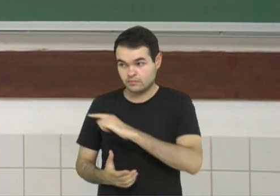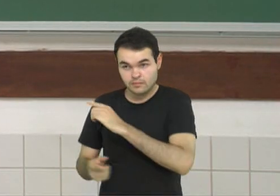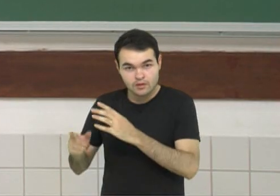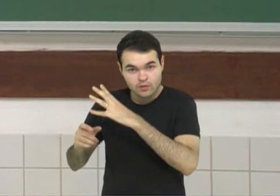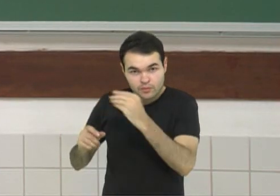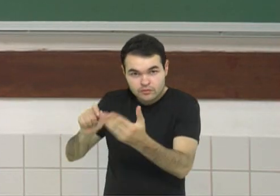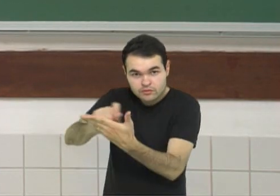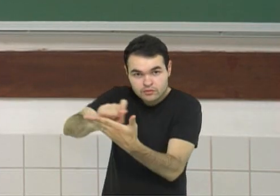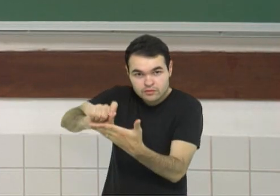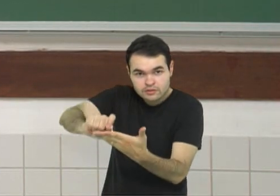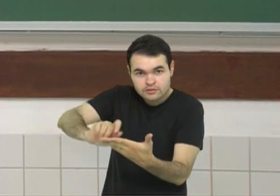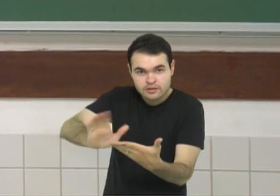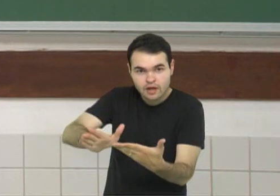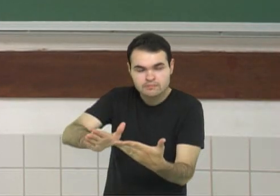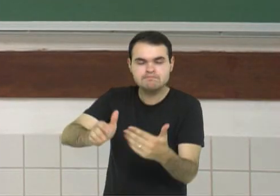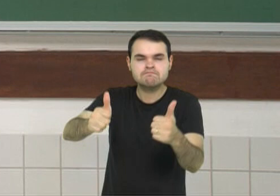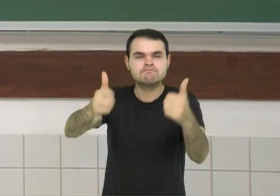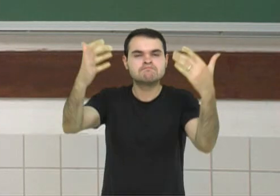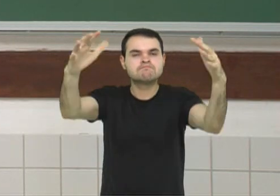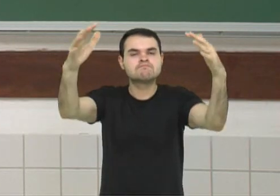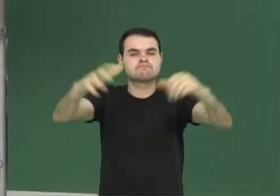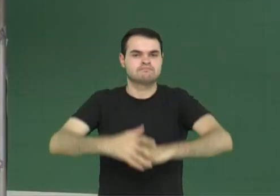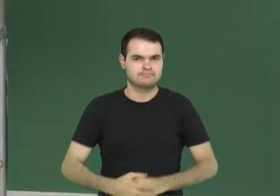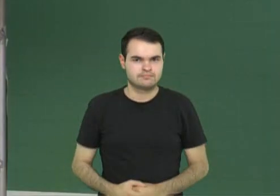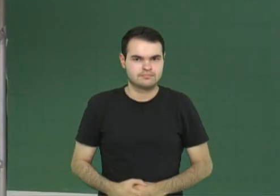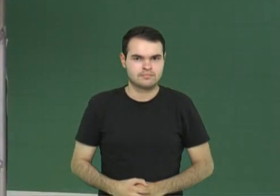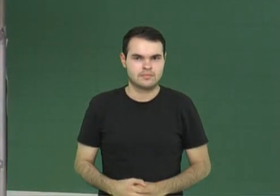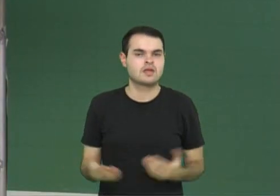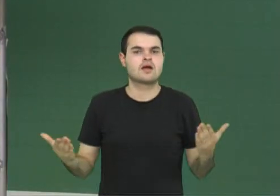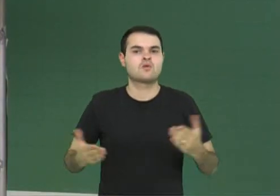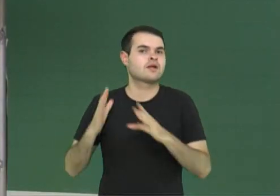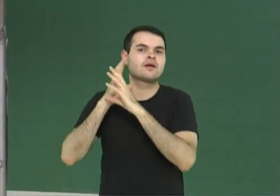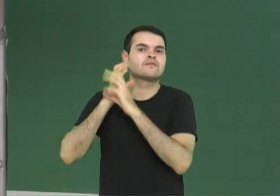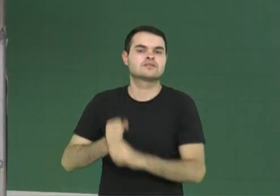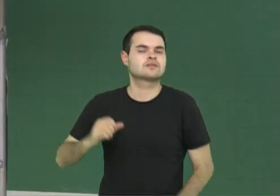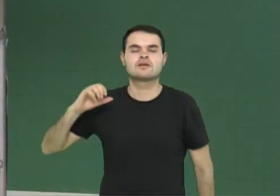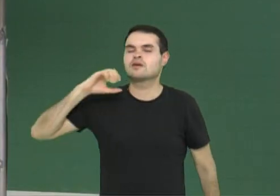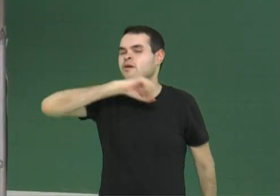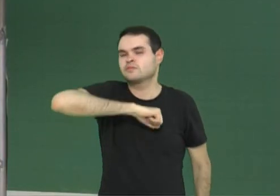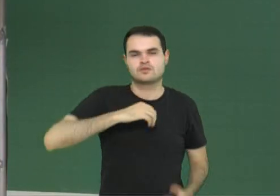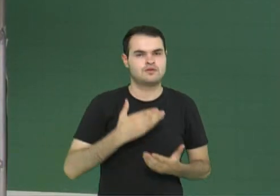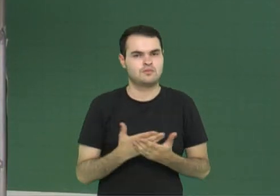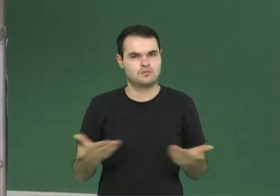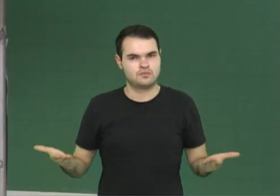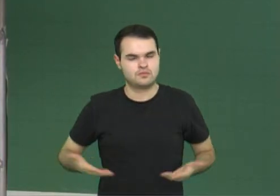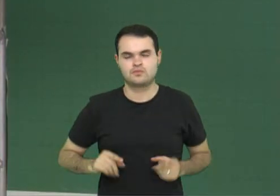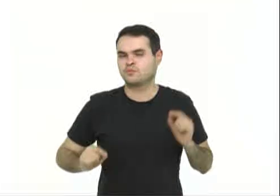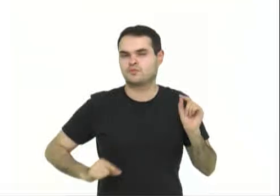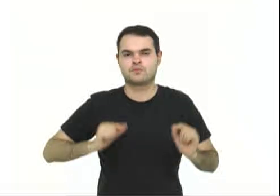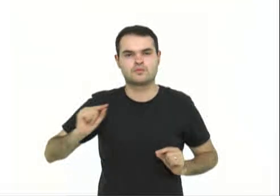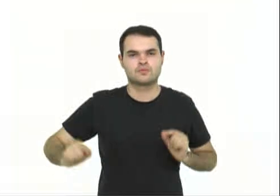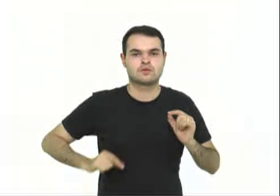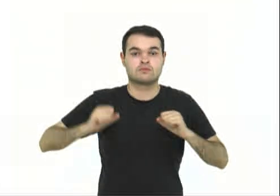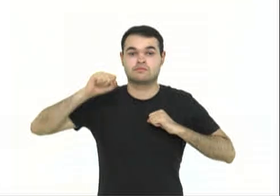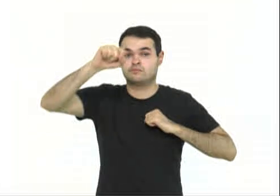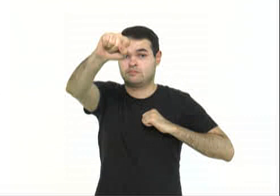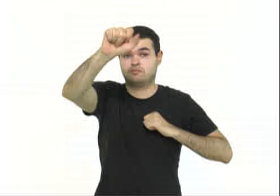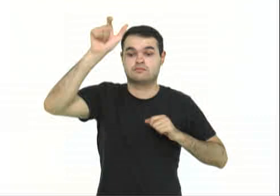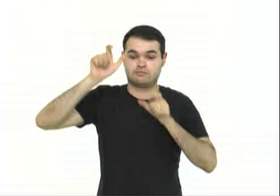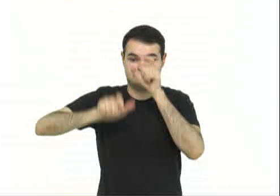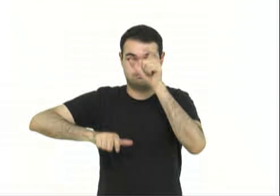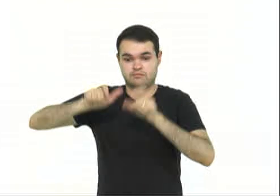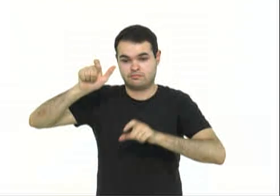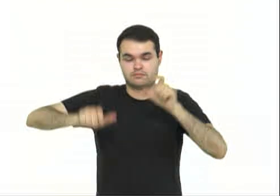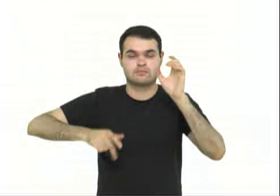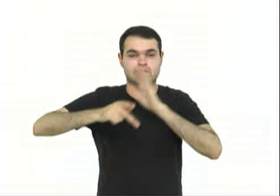Anotou aí no seu caderno direitinho? Muito bem, então vamos revisar rapidamente o que nós vimos na aula de hoje. Os super-heróis são personagens